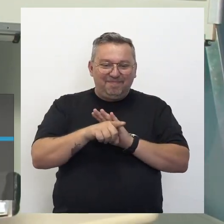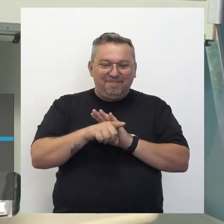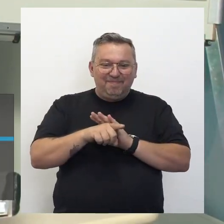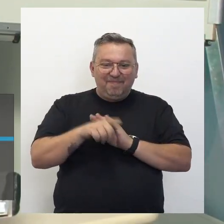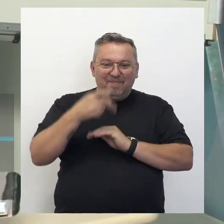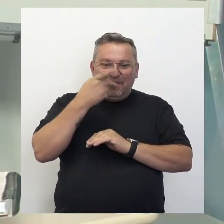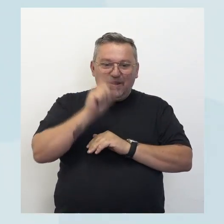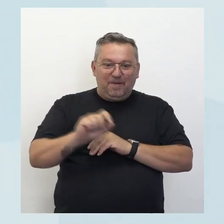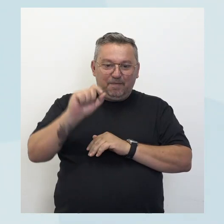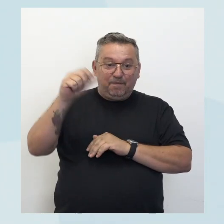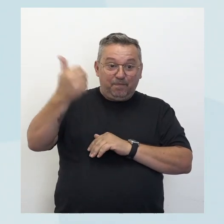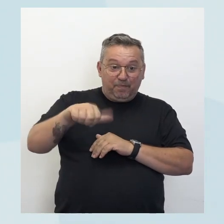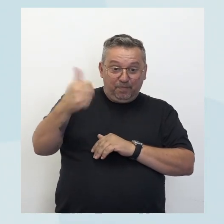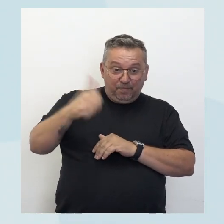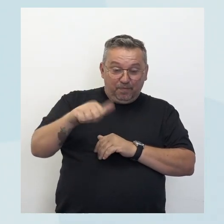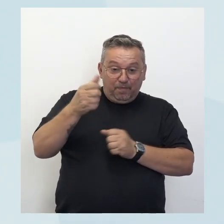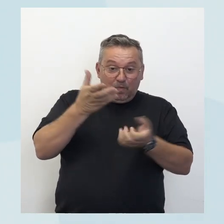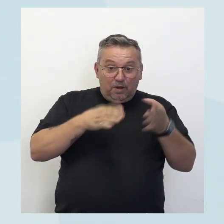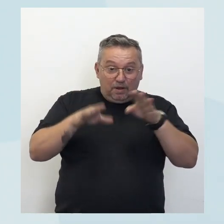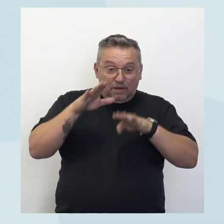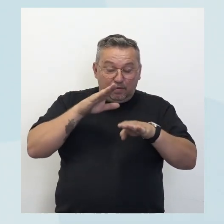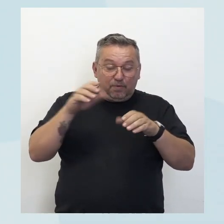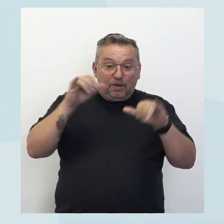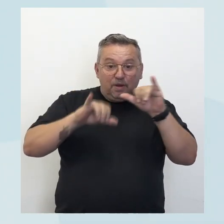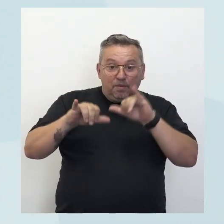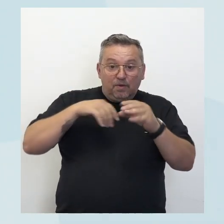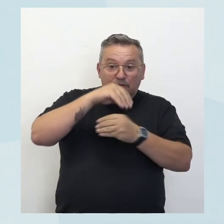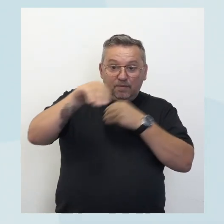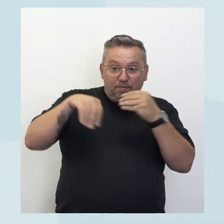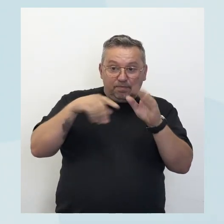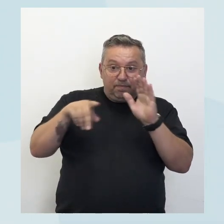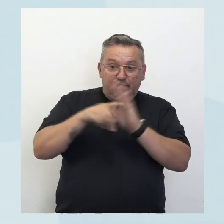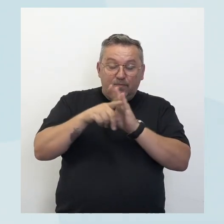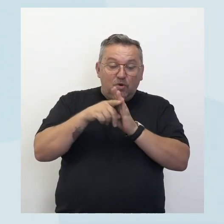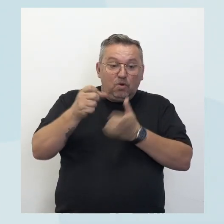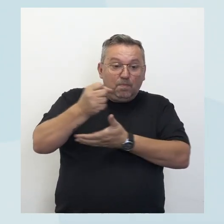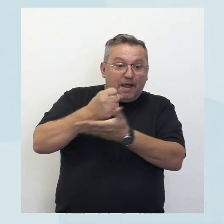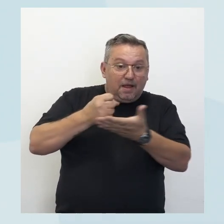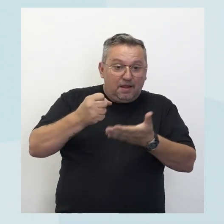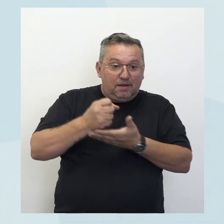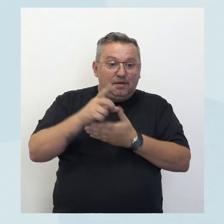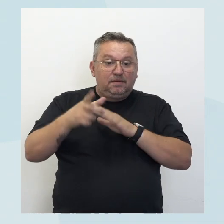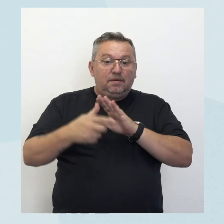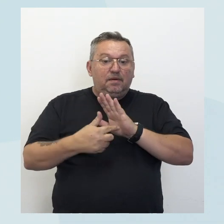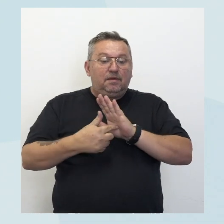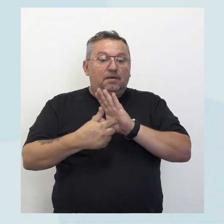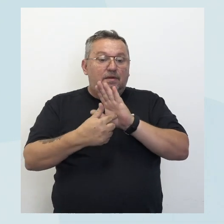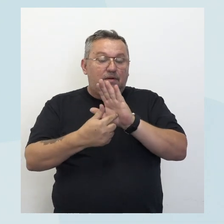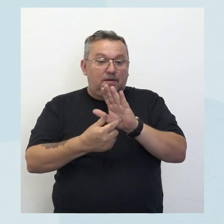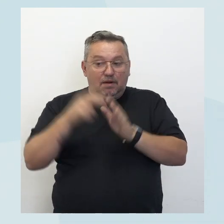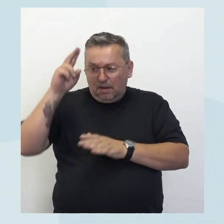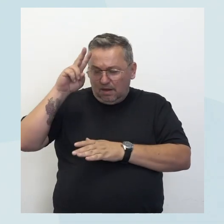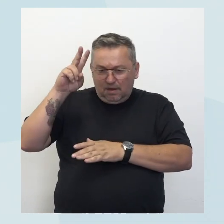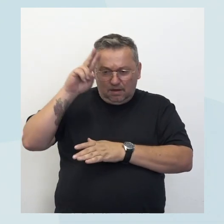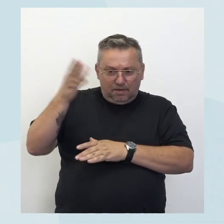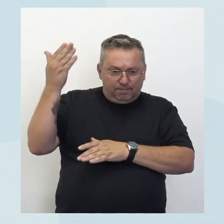fala assim, ó, analisando o equilíbrio químico envolvendo a formação de soluções básicas. Lembra lá que na